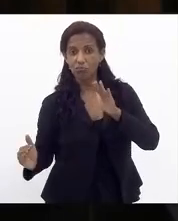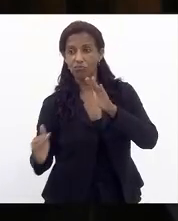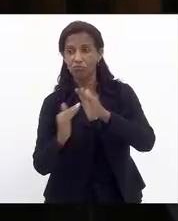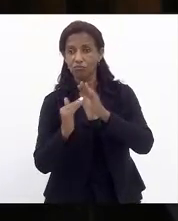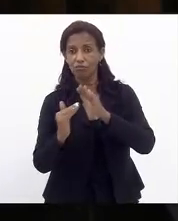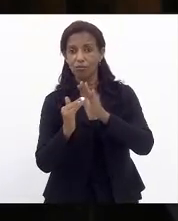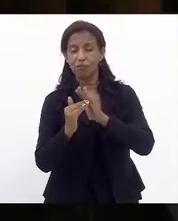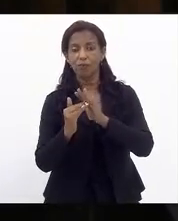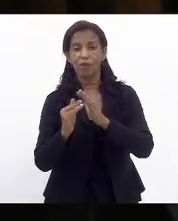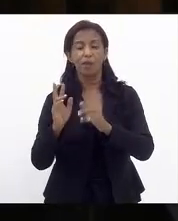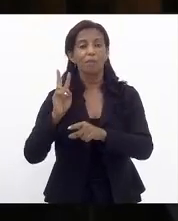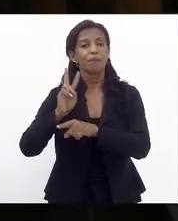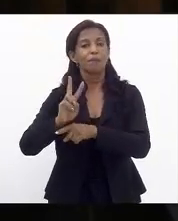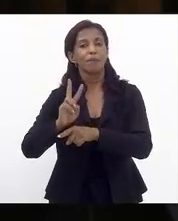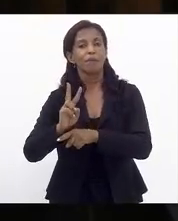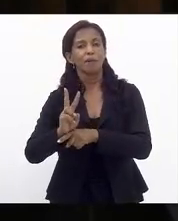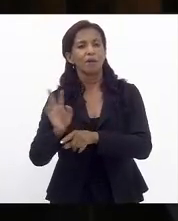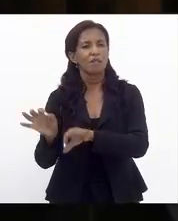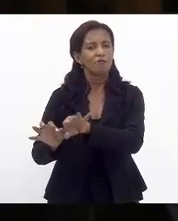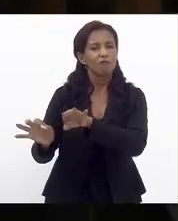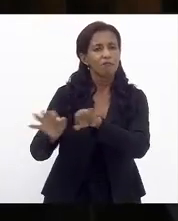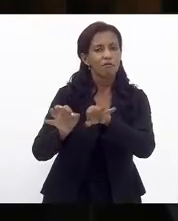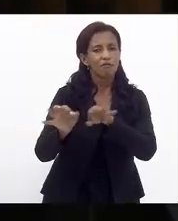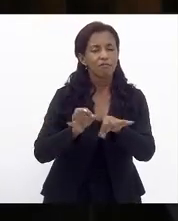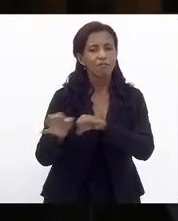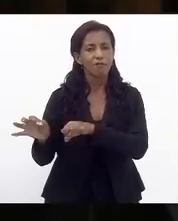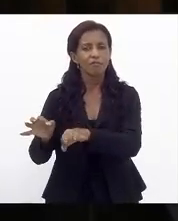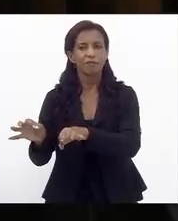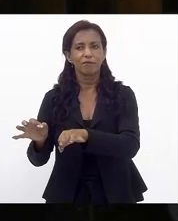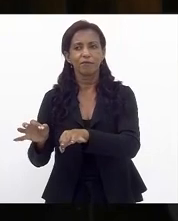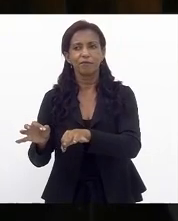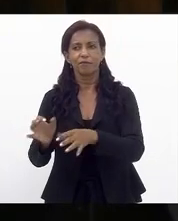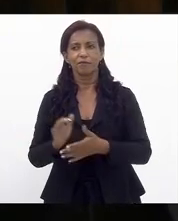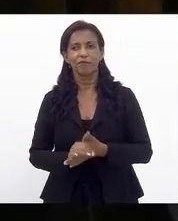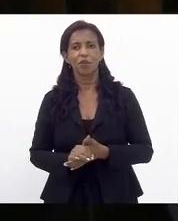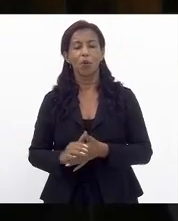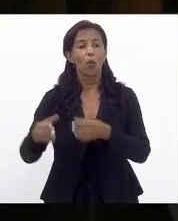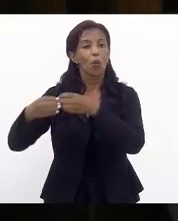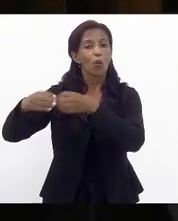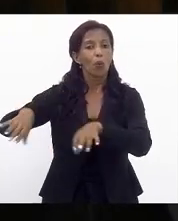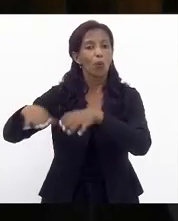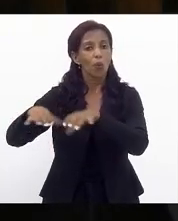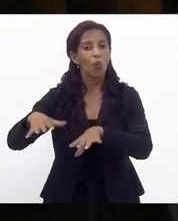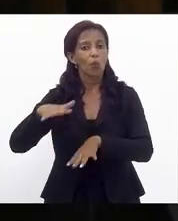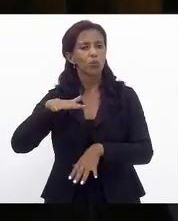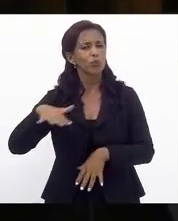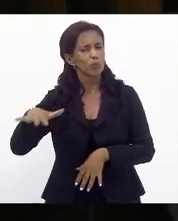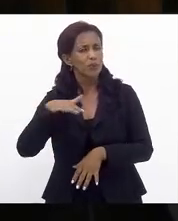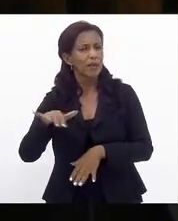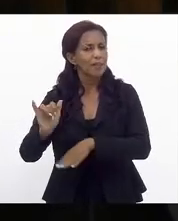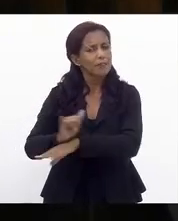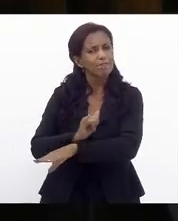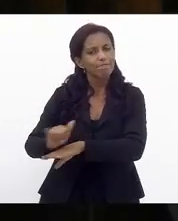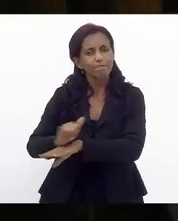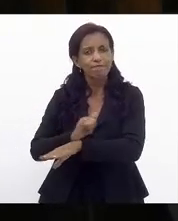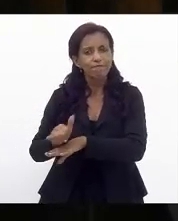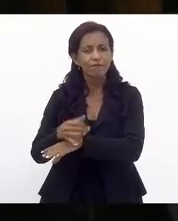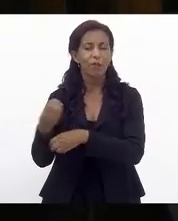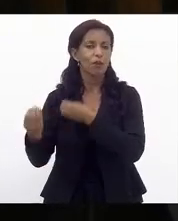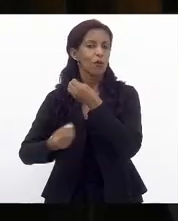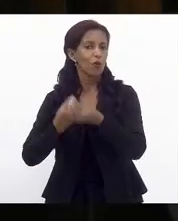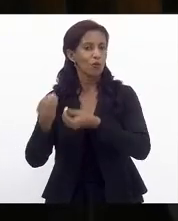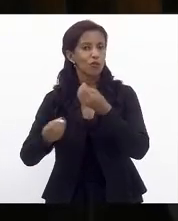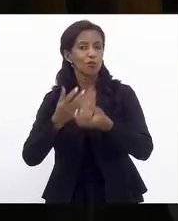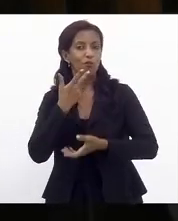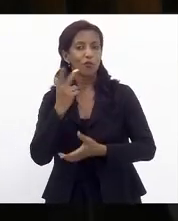a questão da previsão das condicionantes do plano é os cursos em áreas multi-estratégicas como